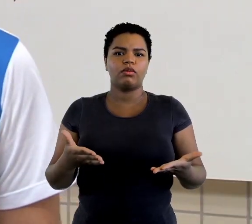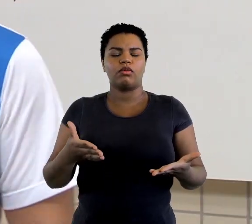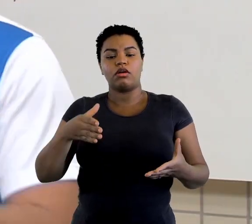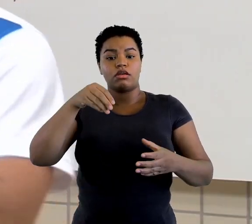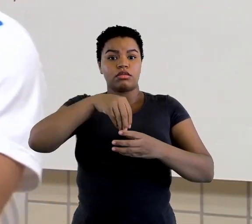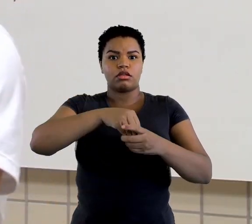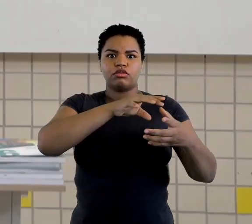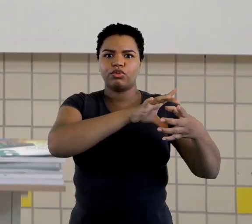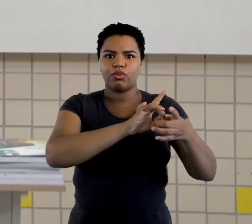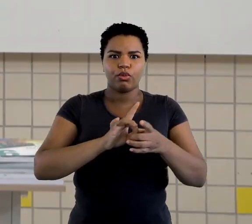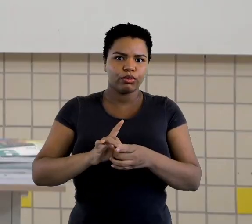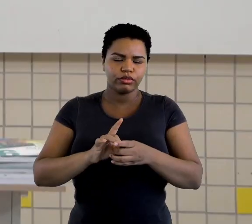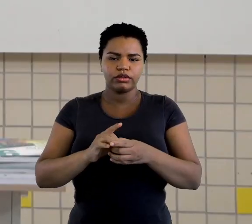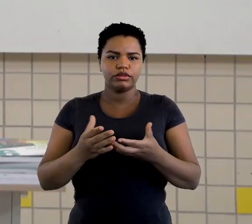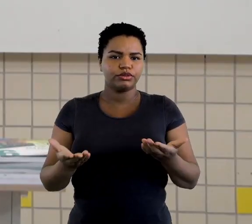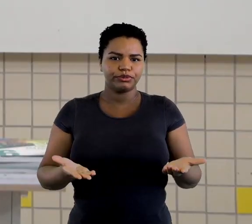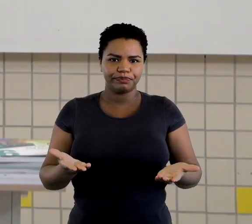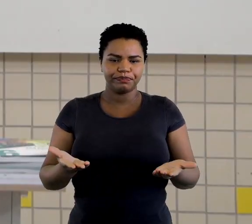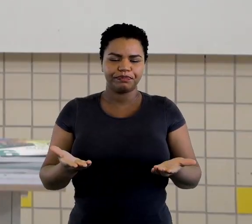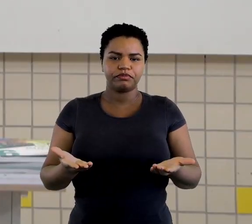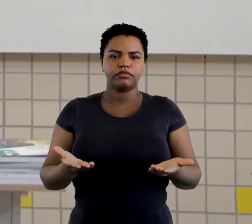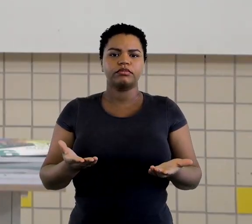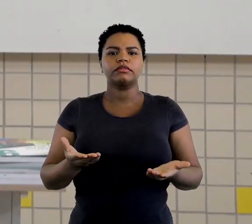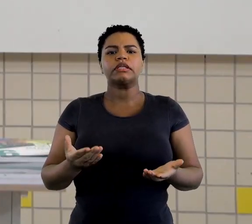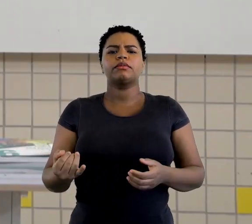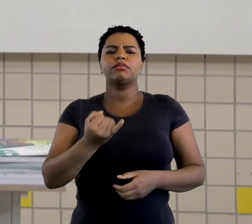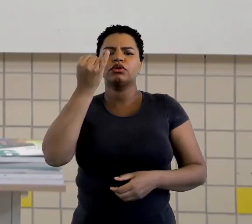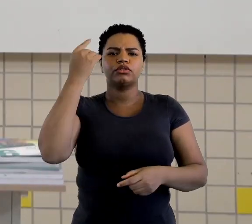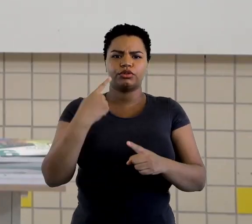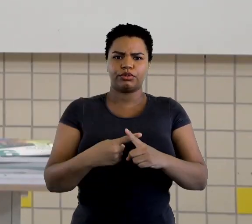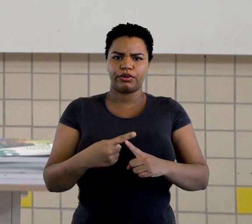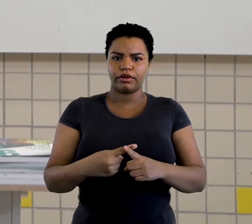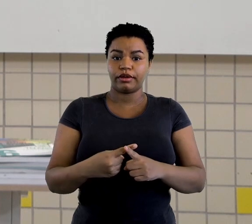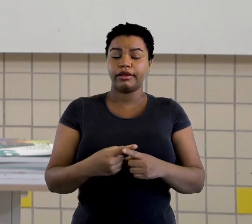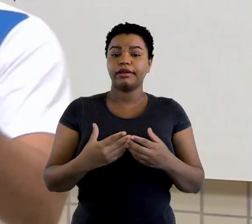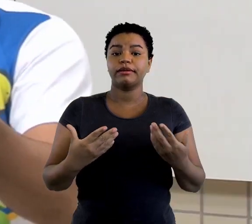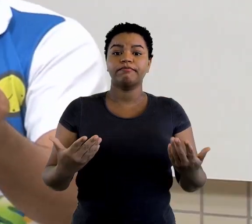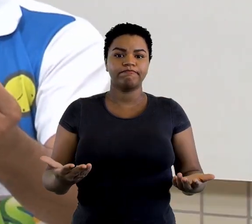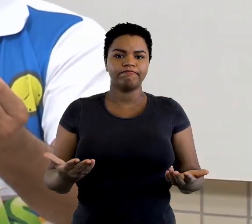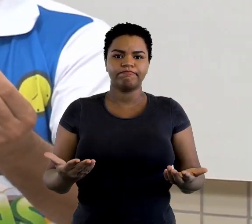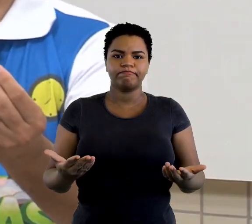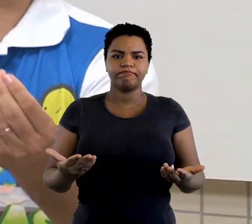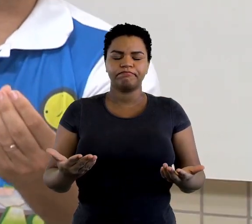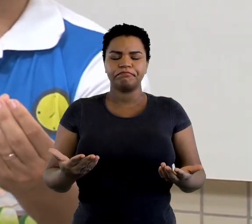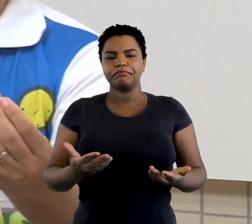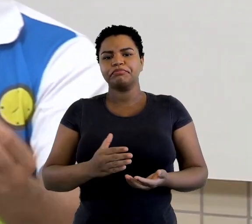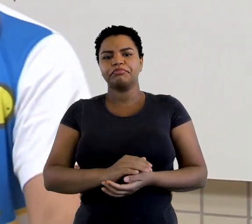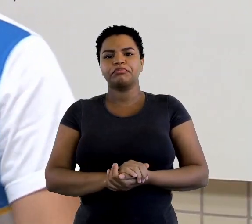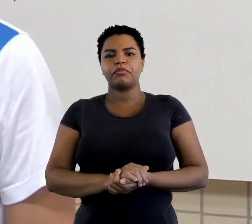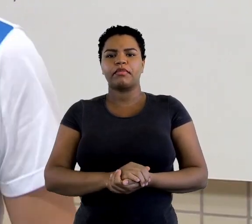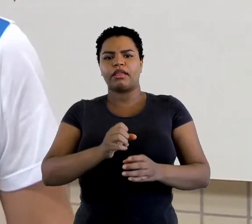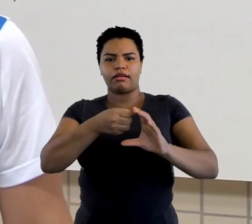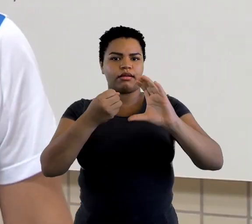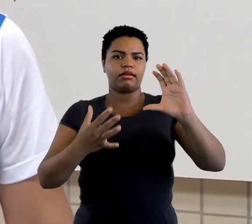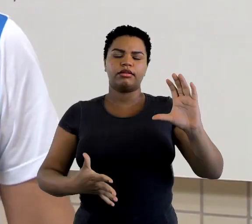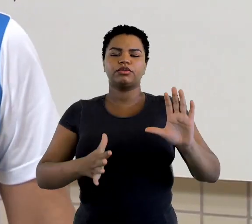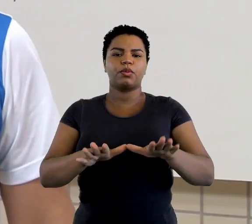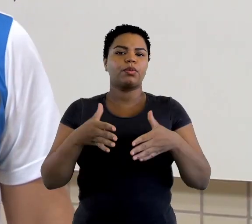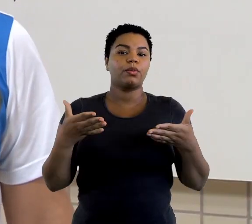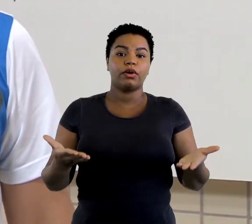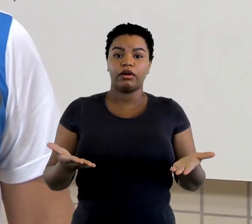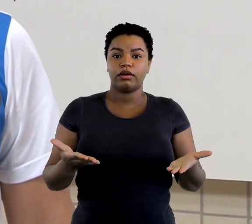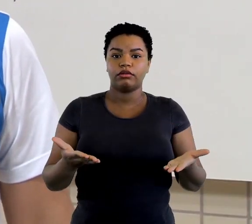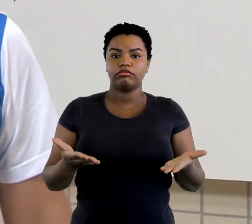contexto? Por que ela foi importante? Qual a sua relevância? Quais as suas características? O que